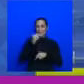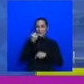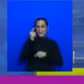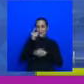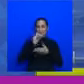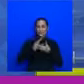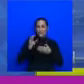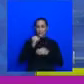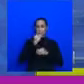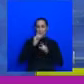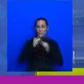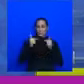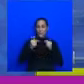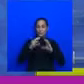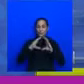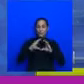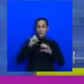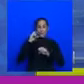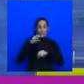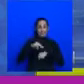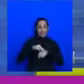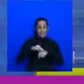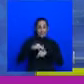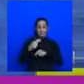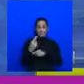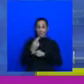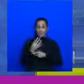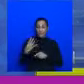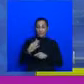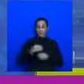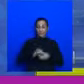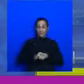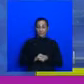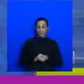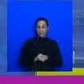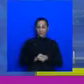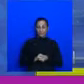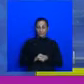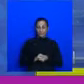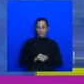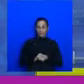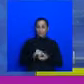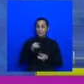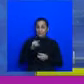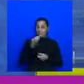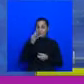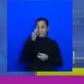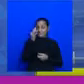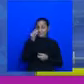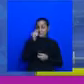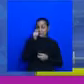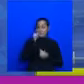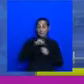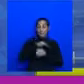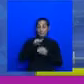sorte. Bola marrom 24. Marrom número 24. Você atenta,